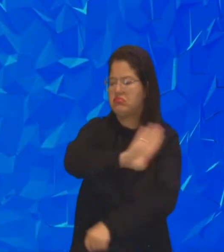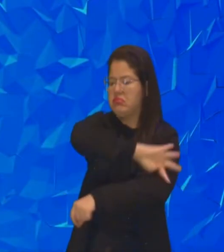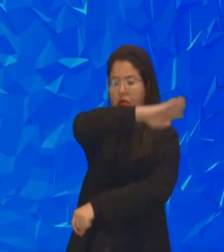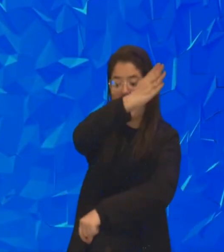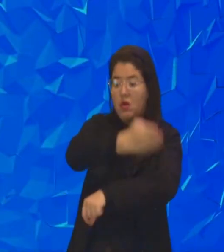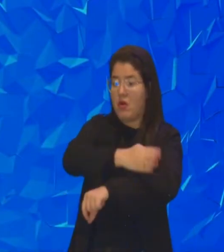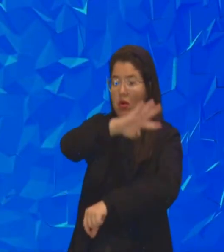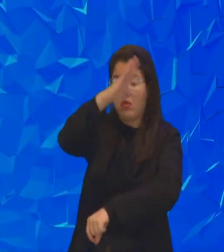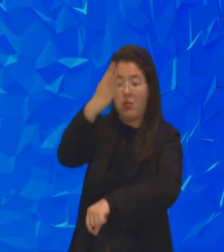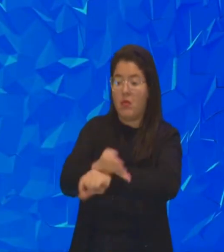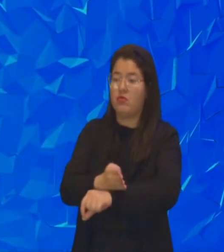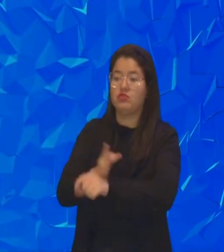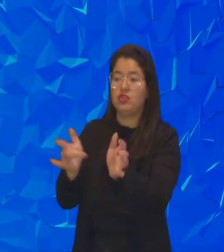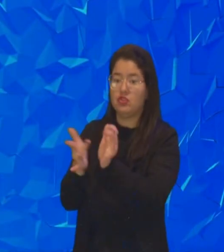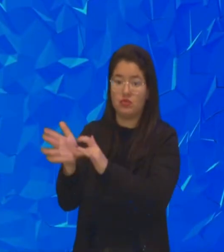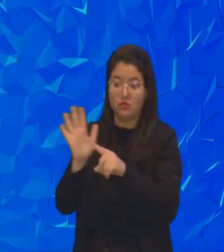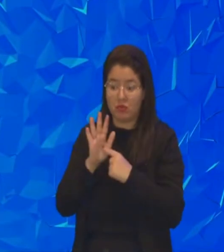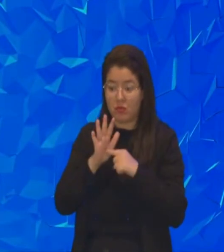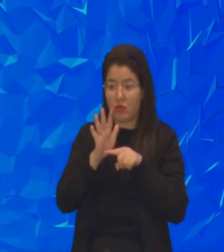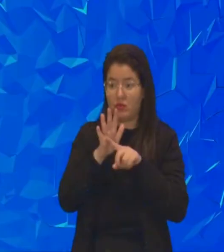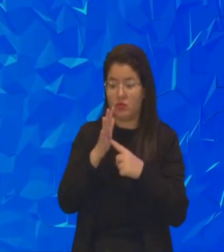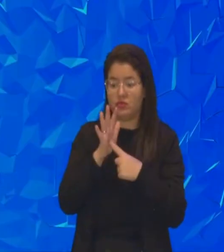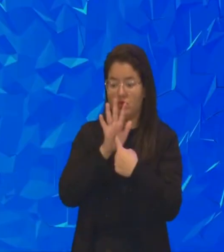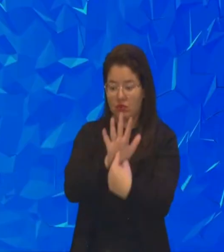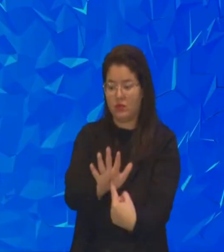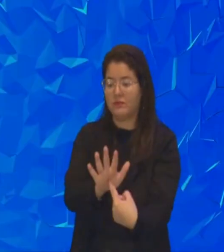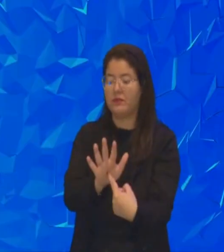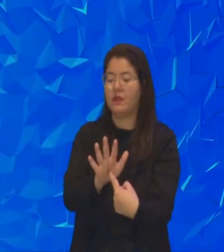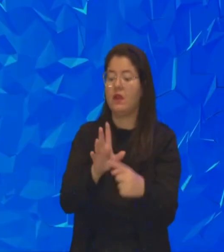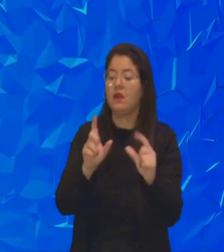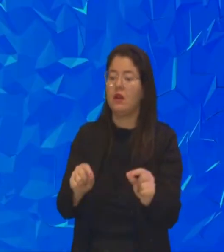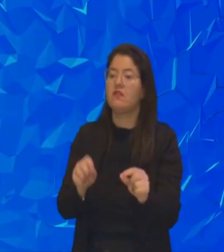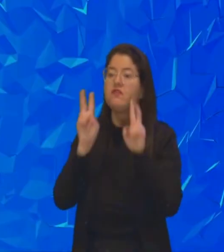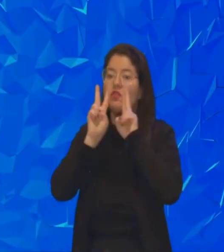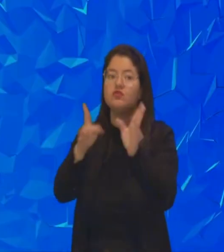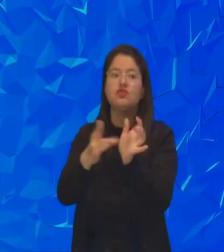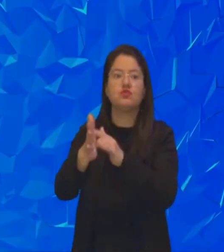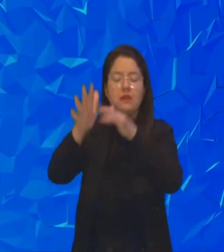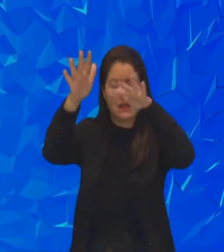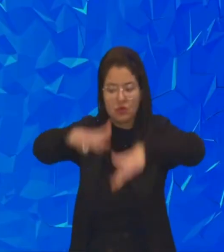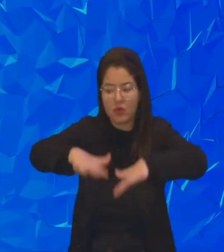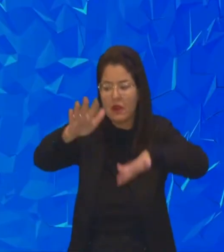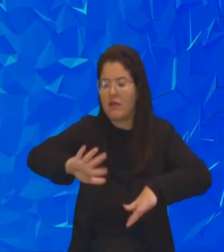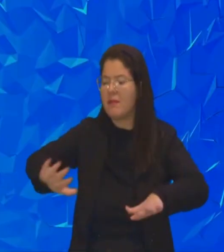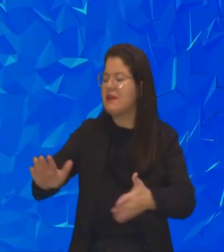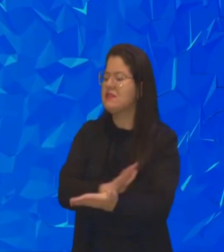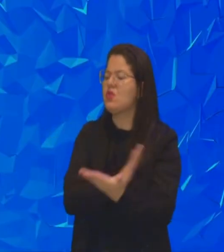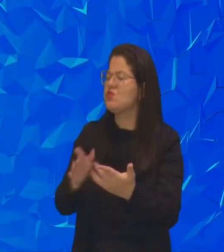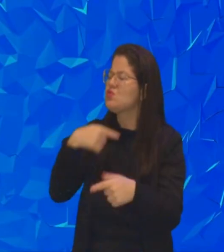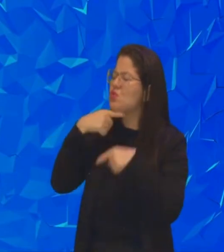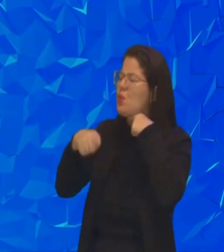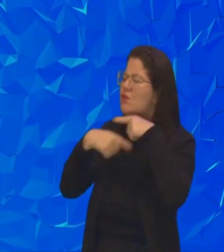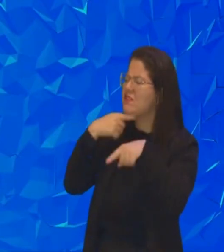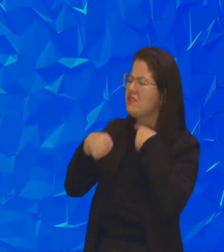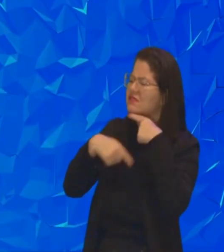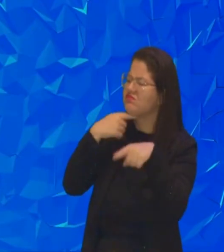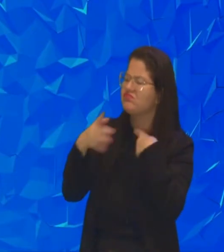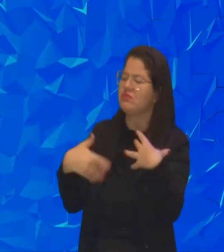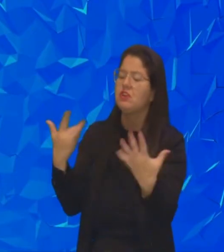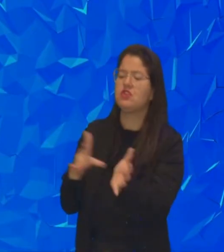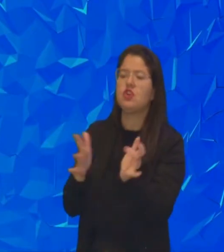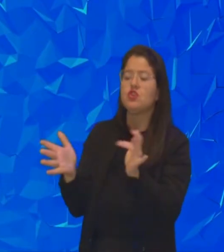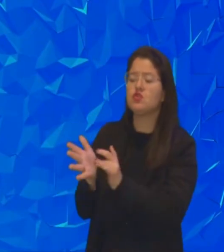lhes indicara. Quando viram, o adoraram, mas alguns duvidaram.